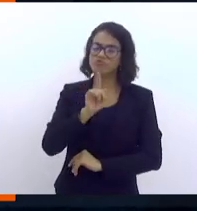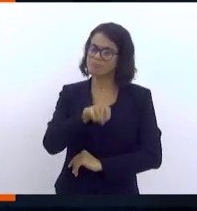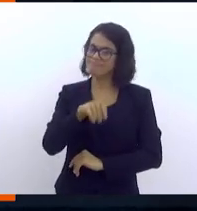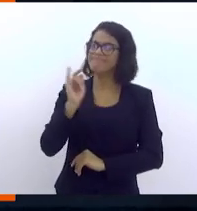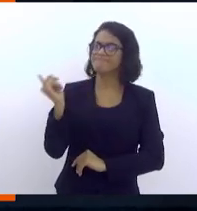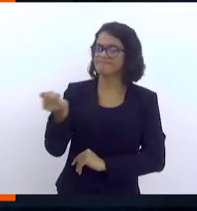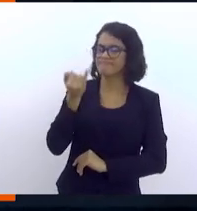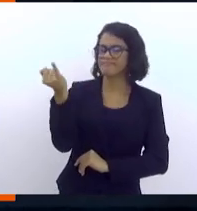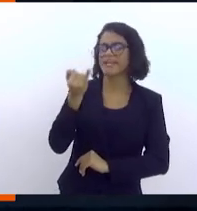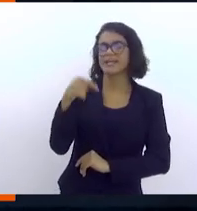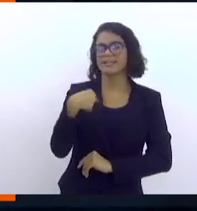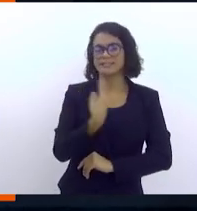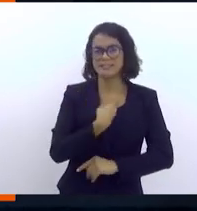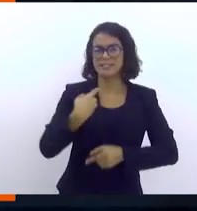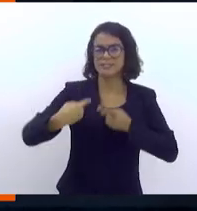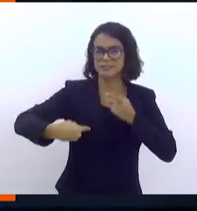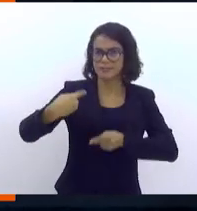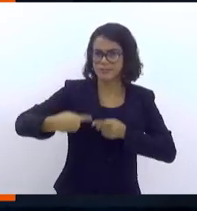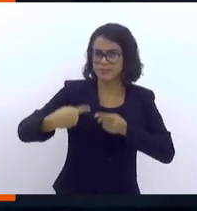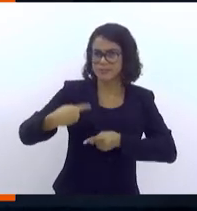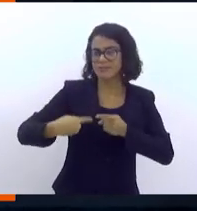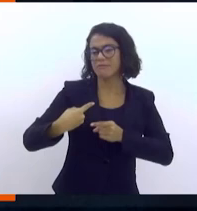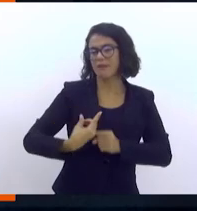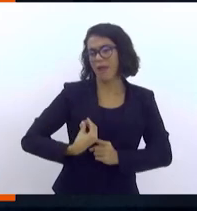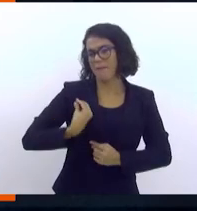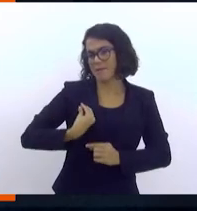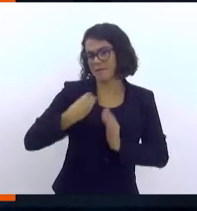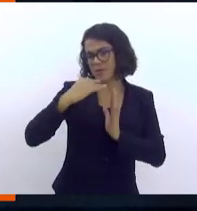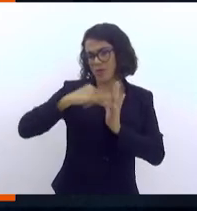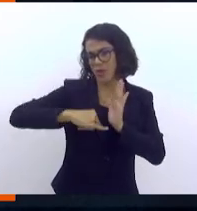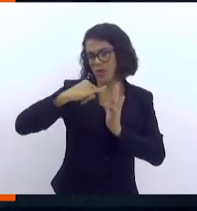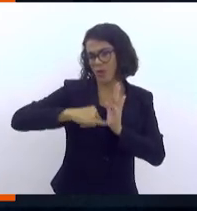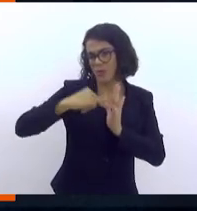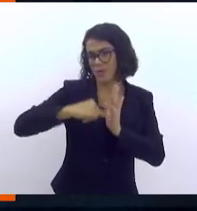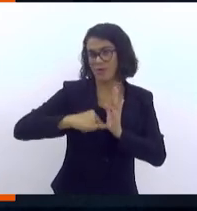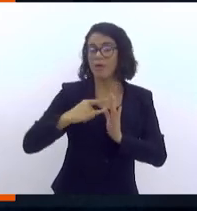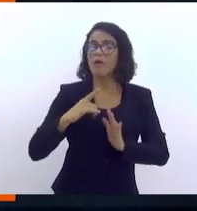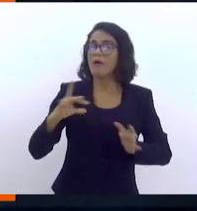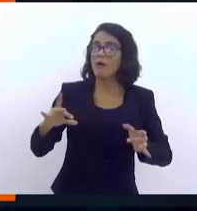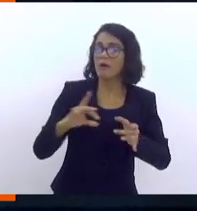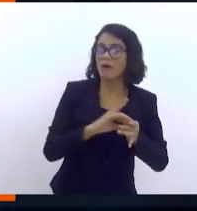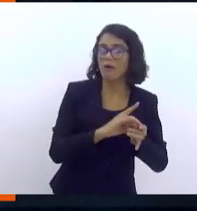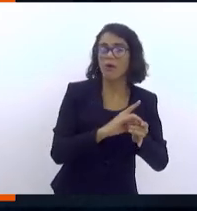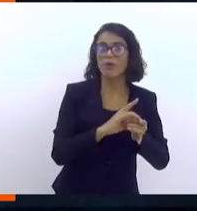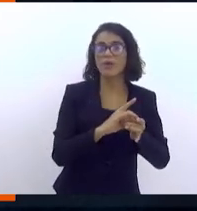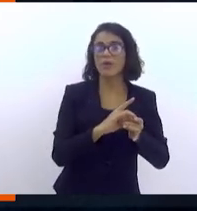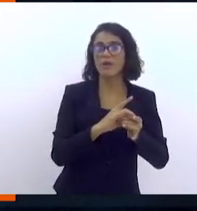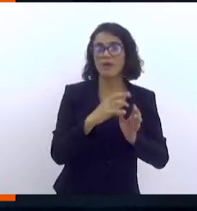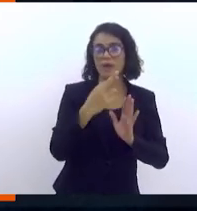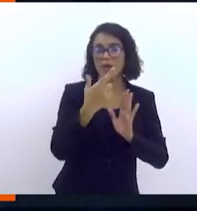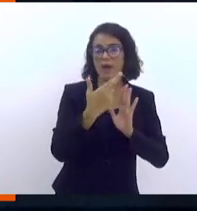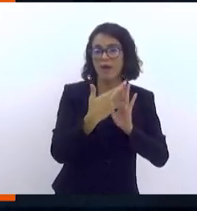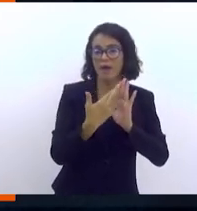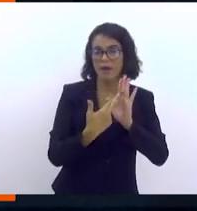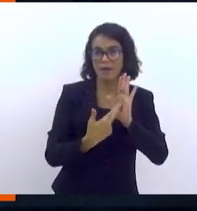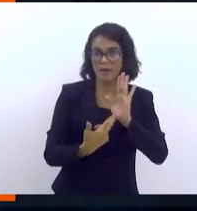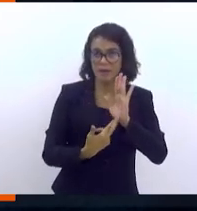a gente discutir também e que está presente nos documentos da campanha que tem a ver com a regulamentação da